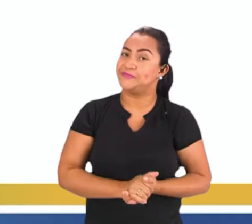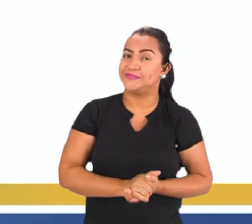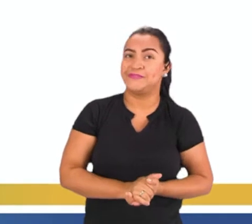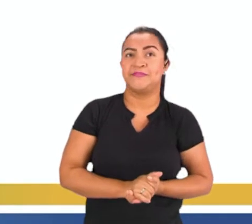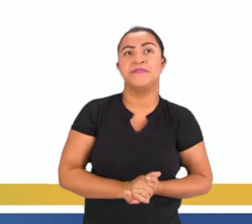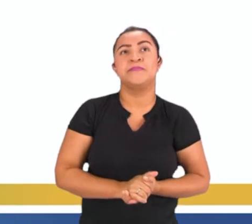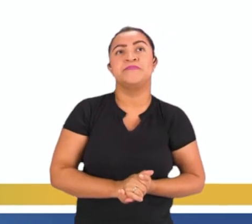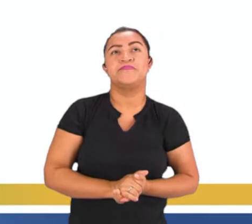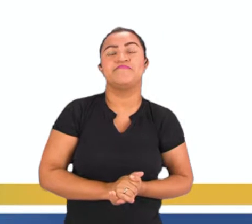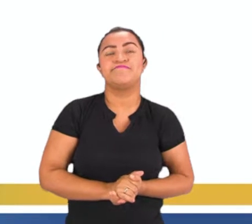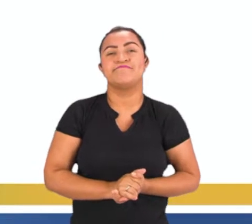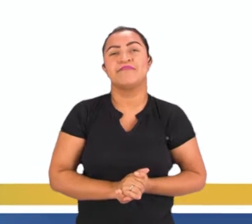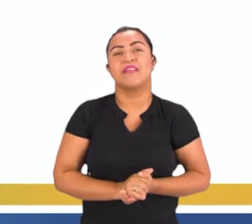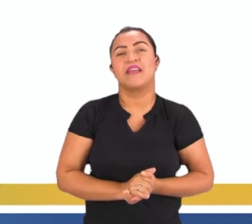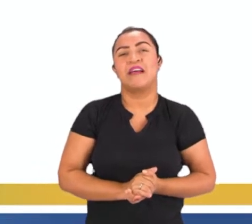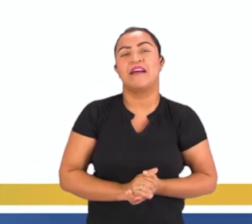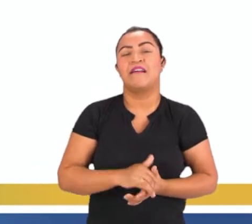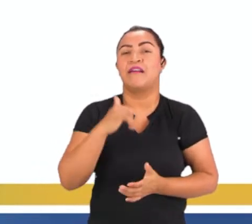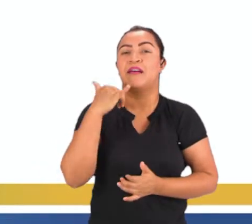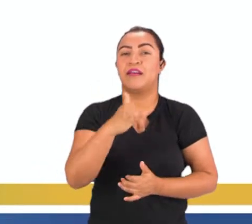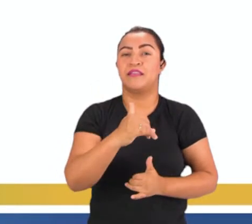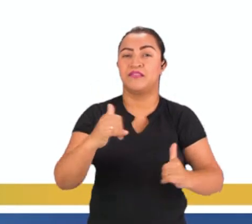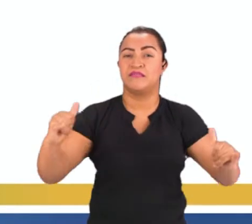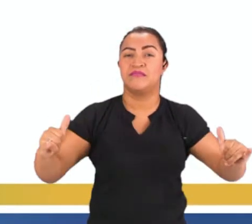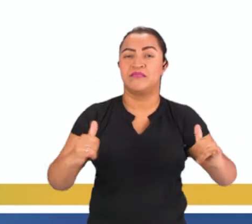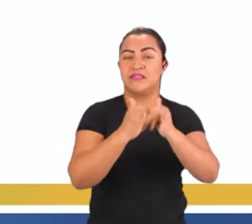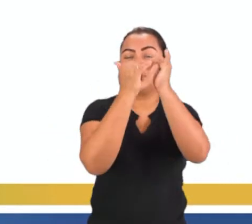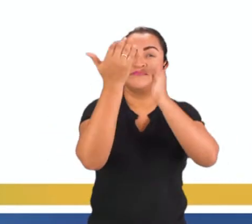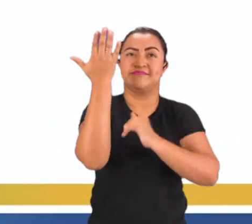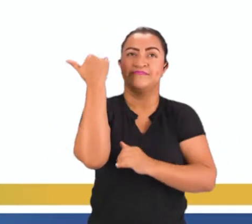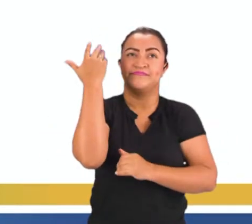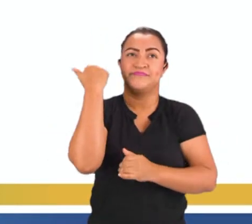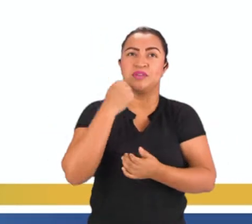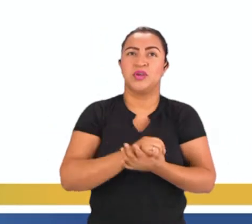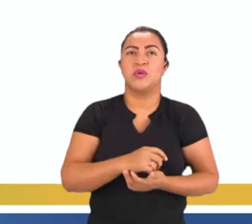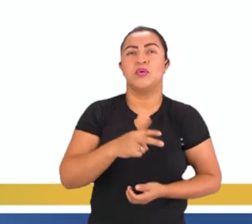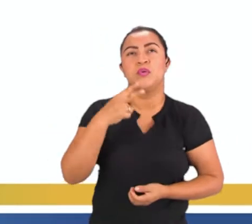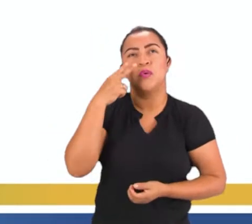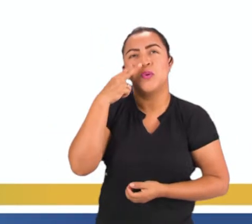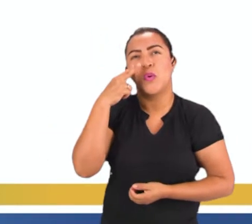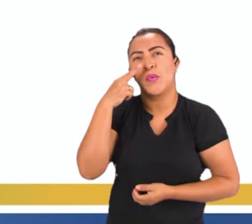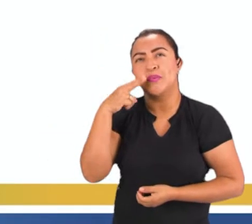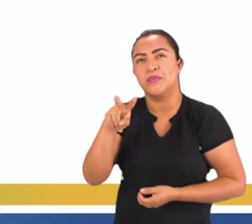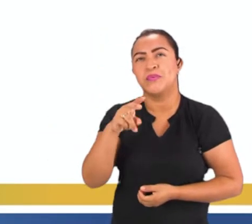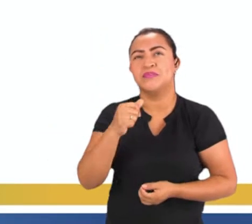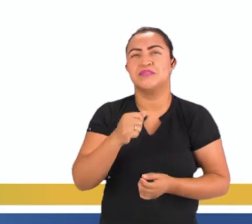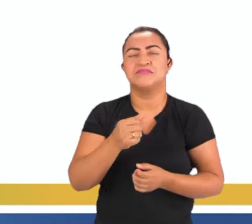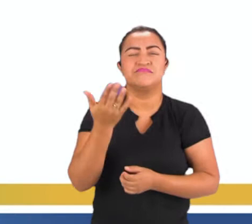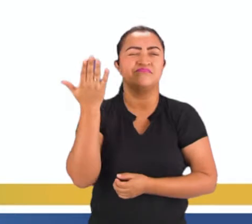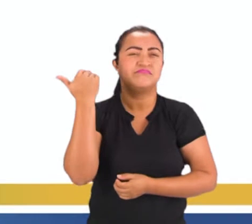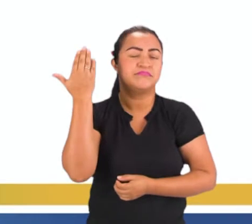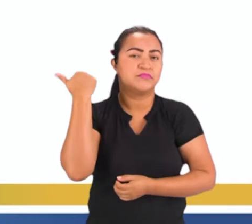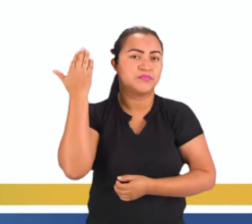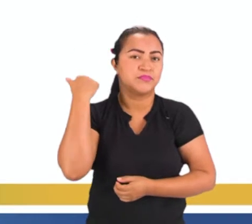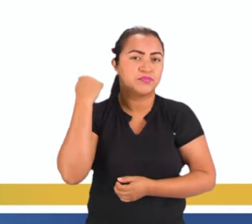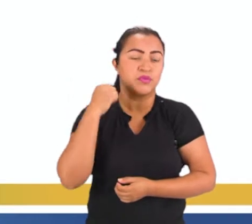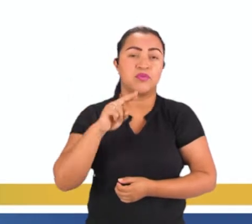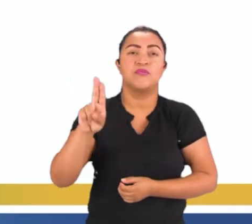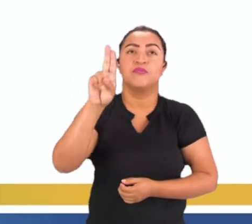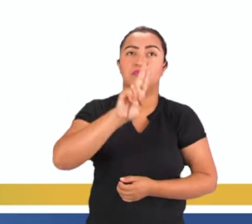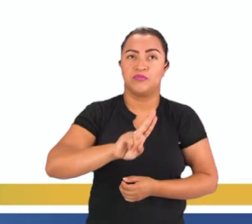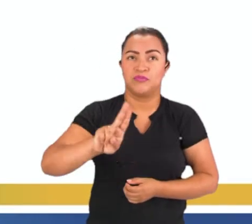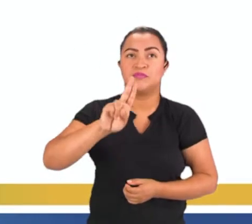Energia hidráulica desde a antiguidade. Note ainda que a utilização da energia hidráulica é bastante antiga, e foi utilizada